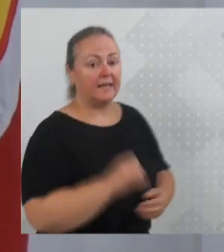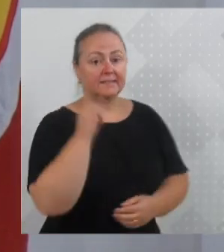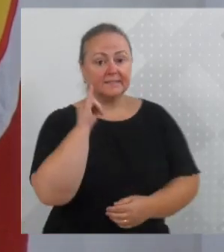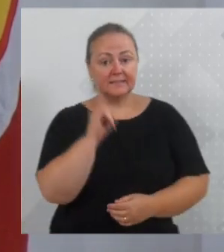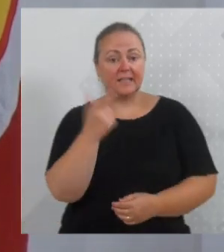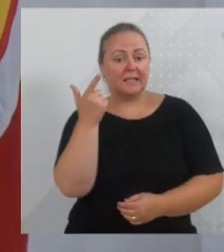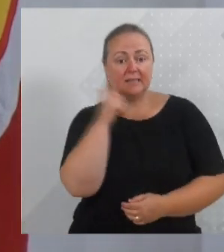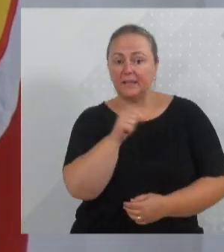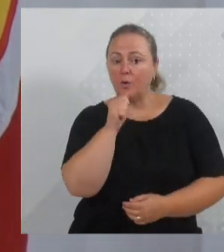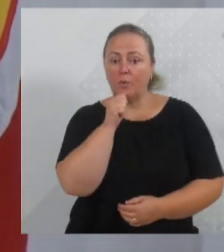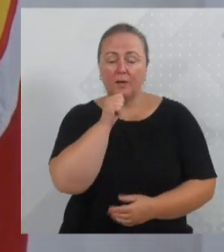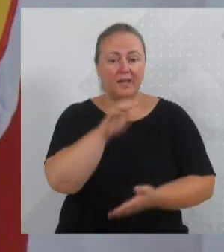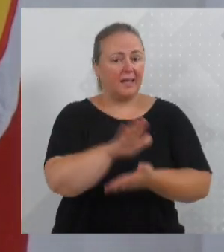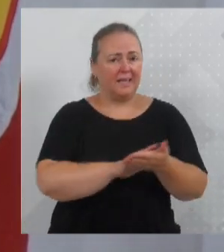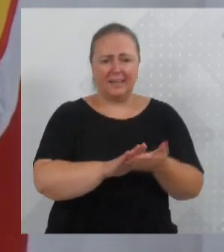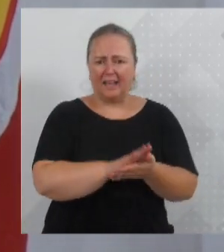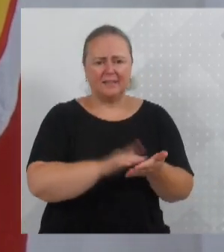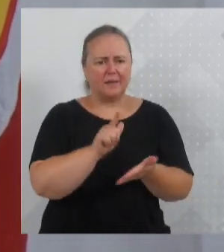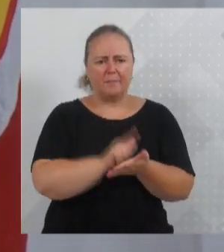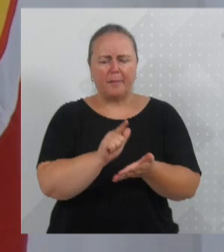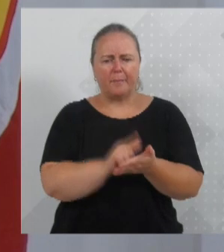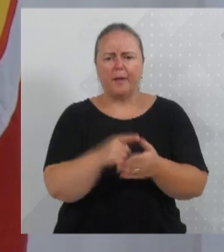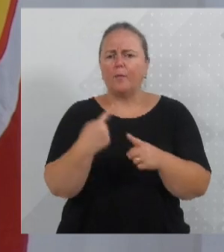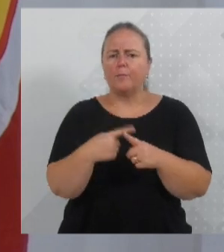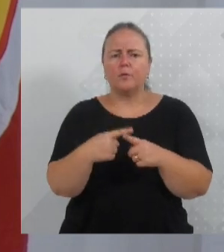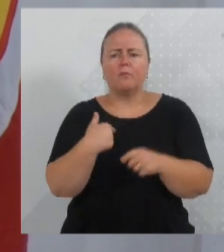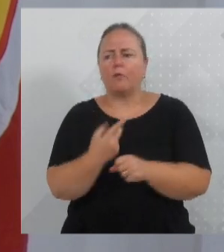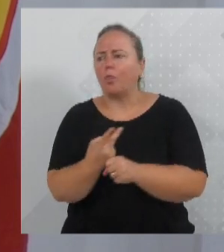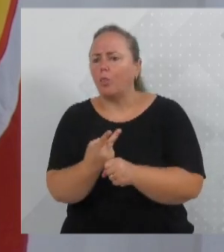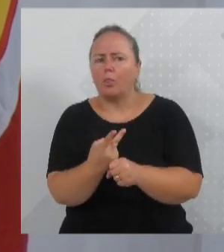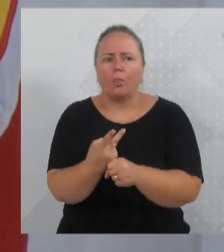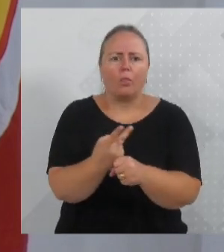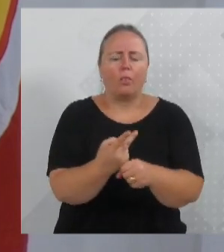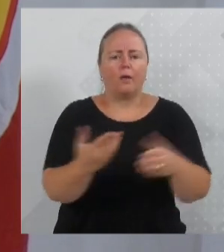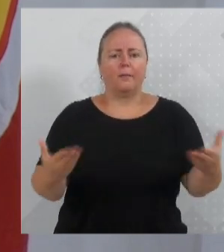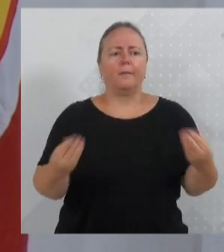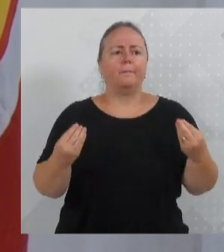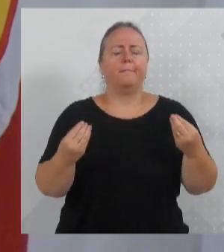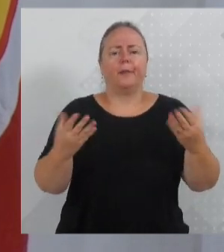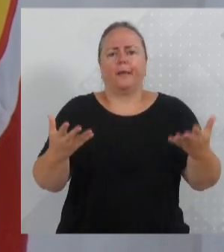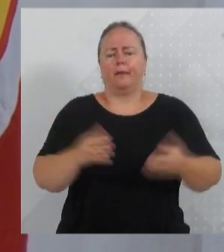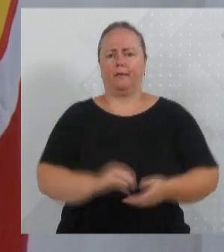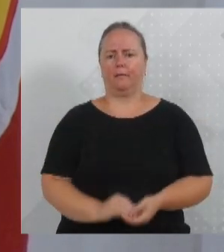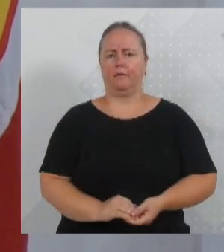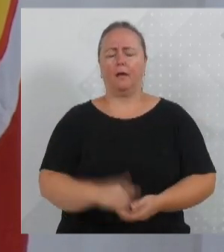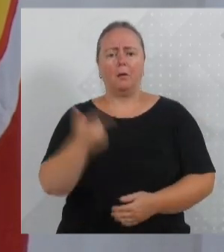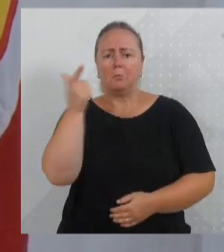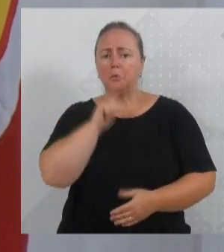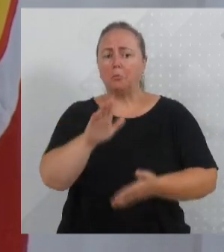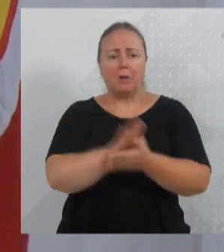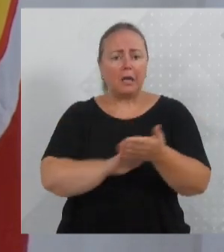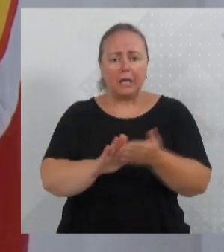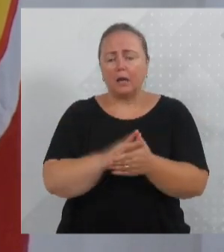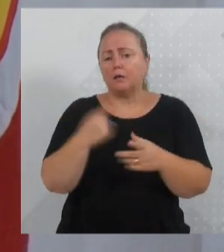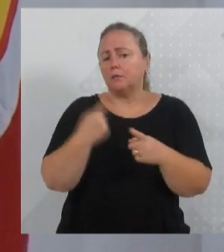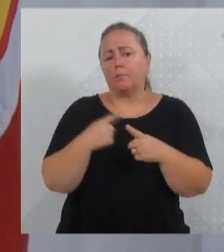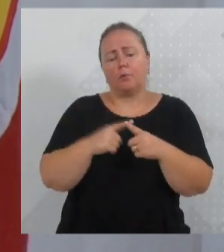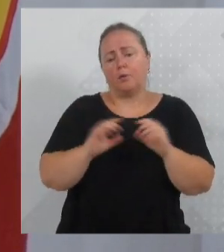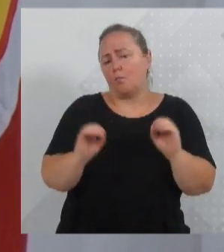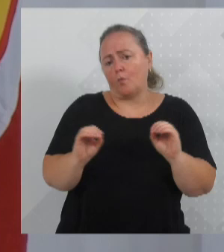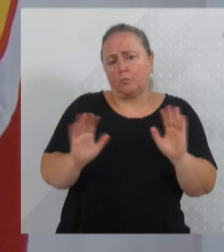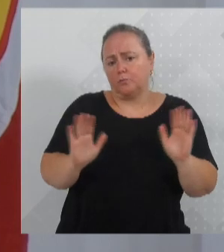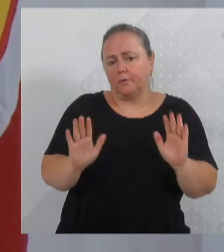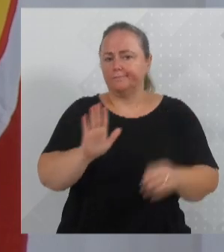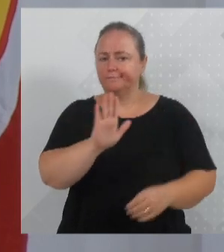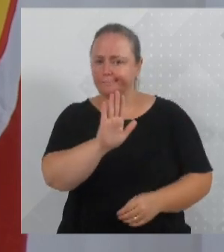peruar para achar algum papel eu penso isso se eu não recebi nenhuma notificação é porque não tem nada não se